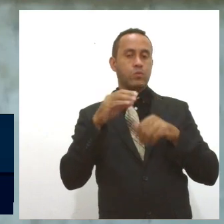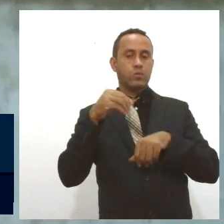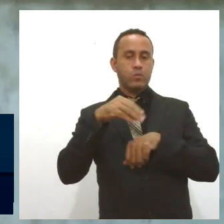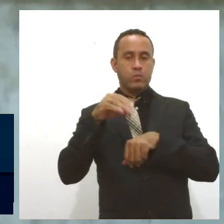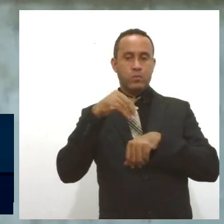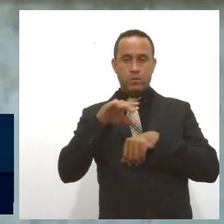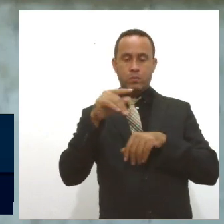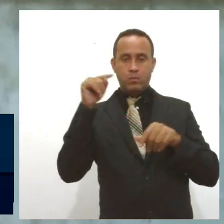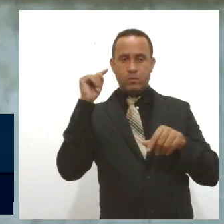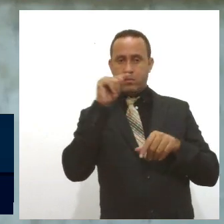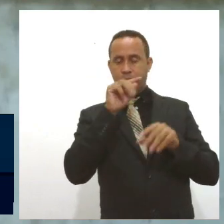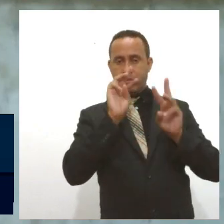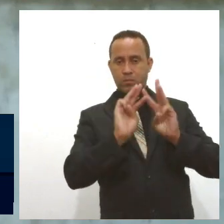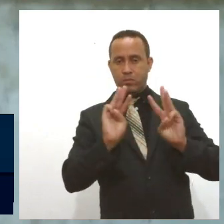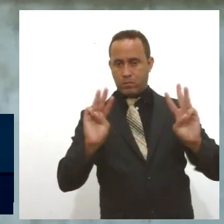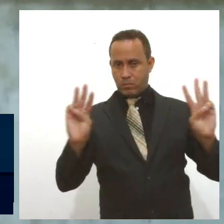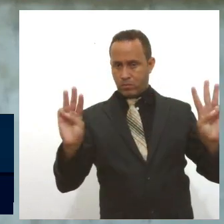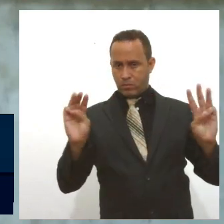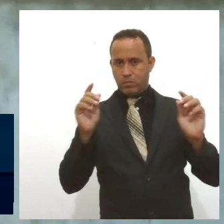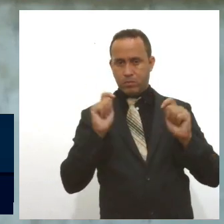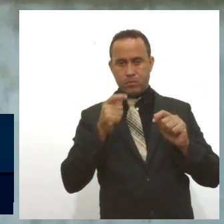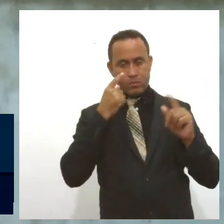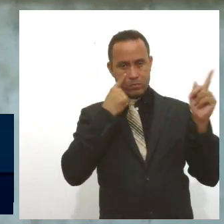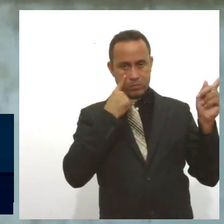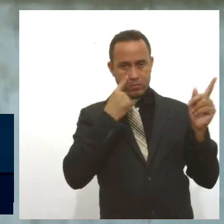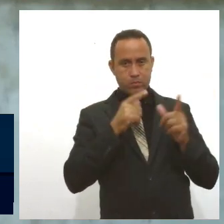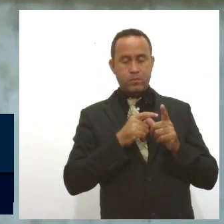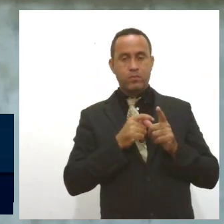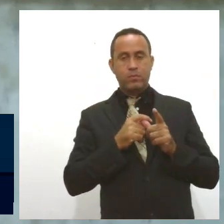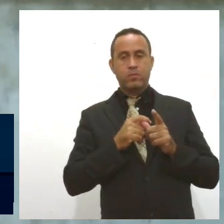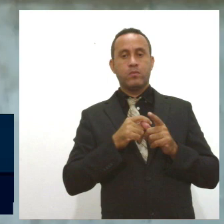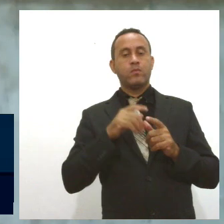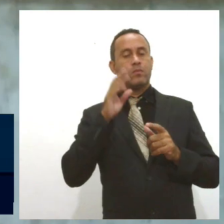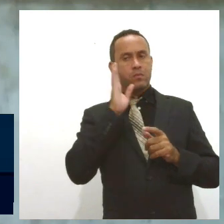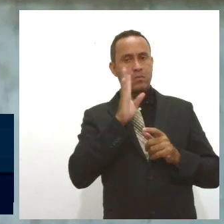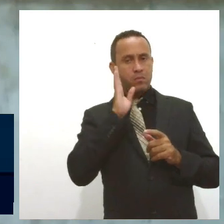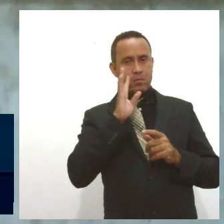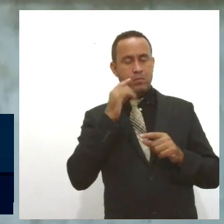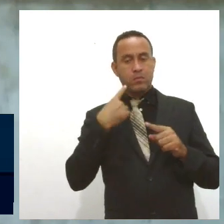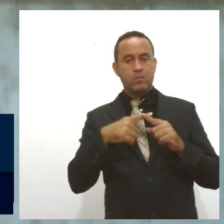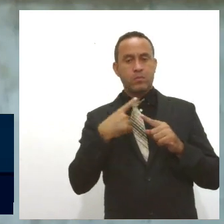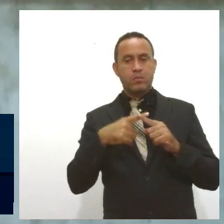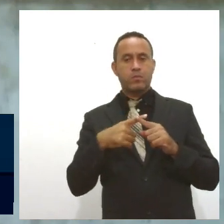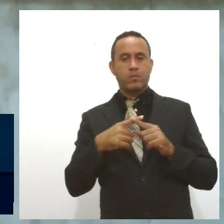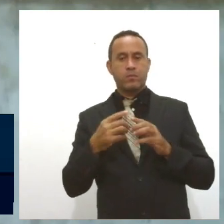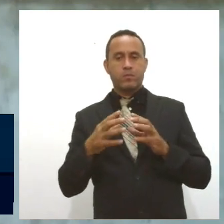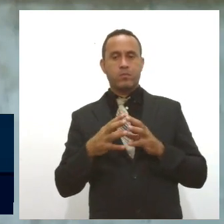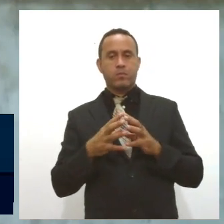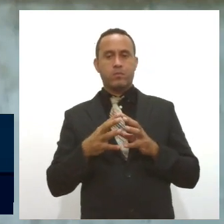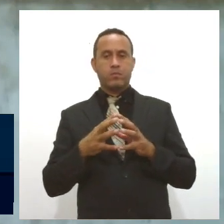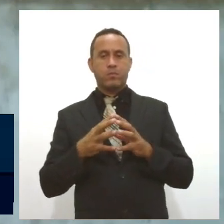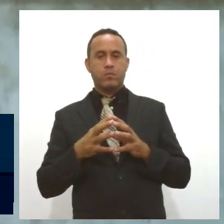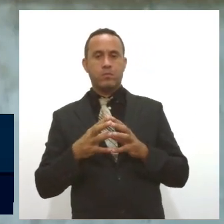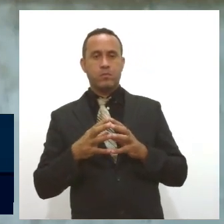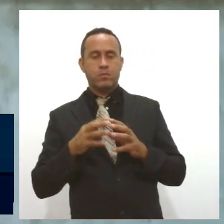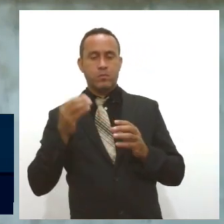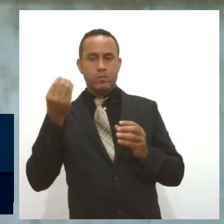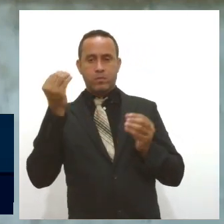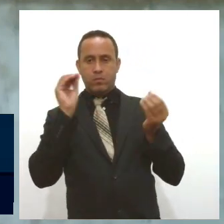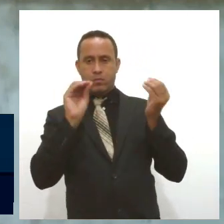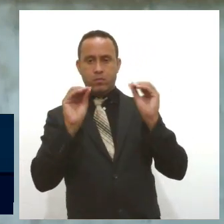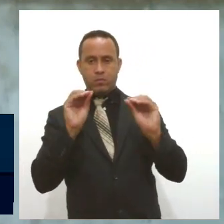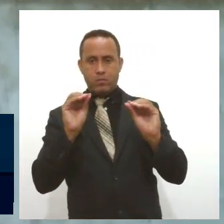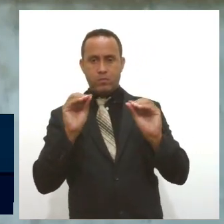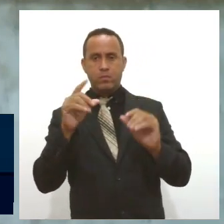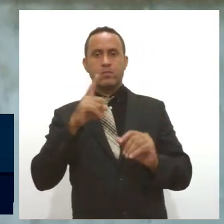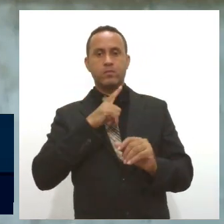produzido estão lá nesse portal. E está muito interessante, porque a gente tem colocado